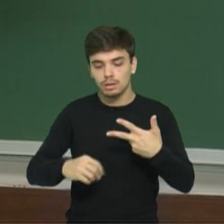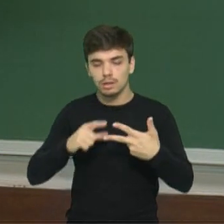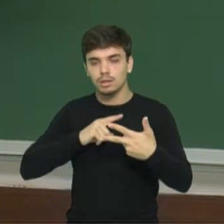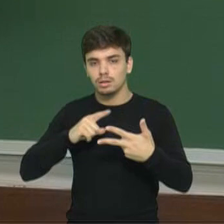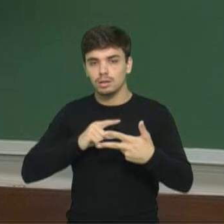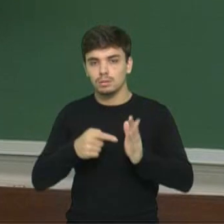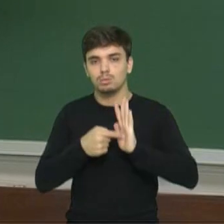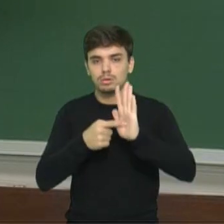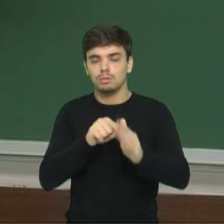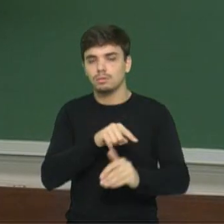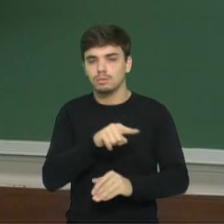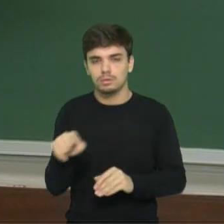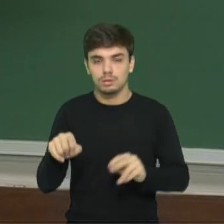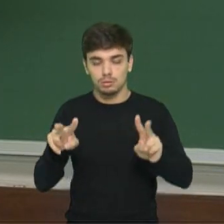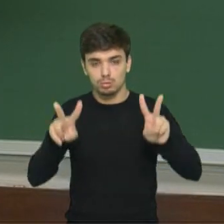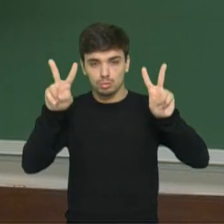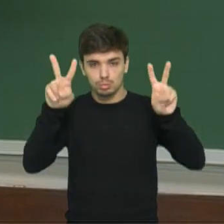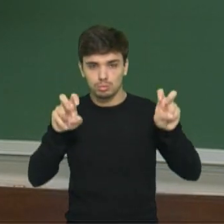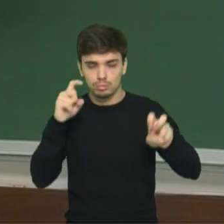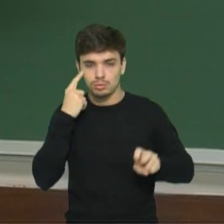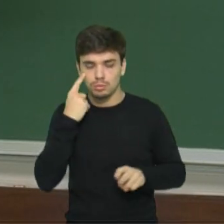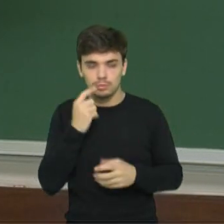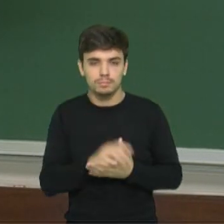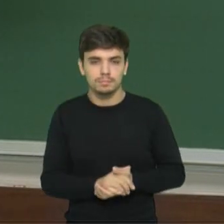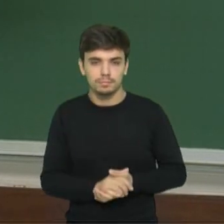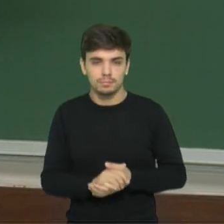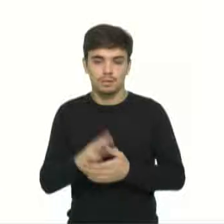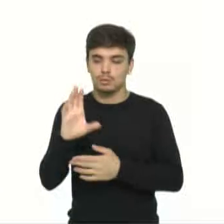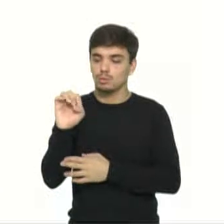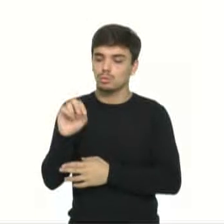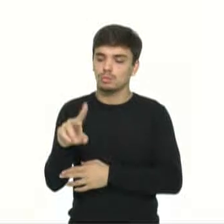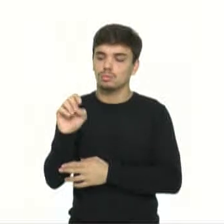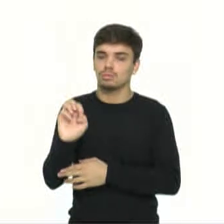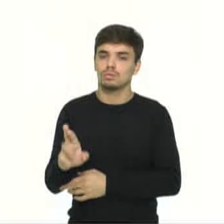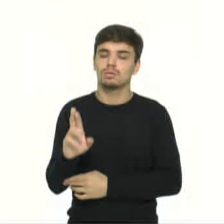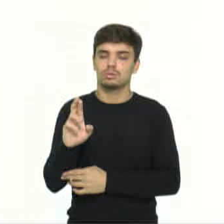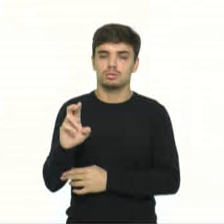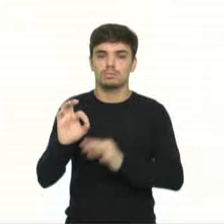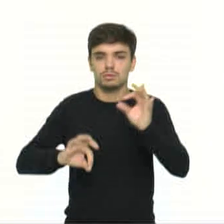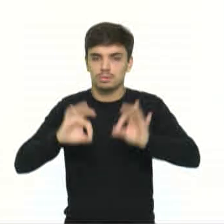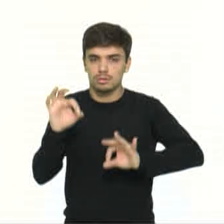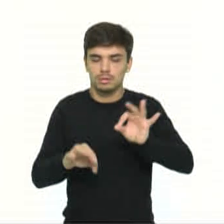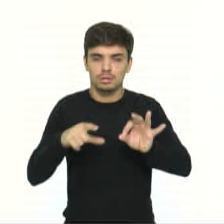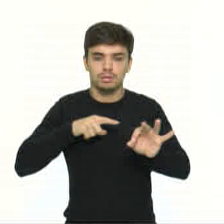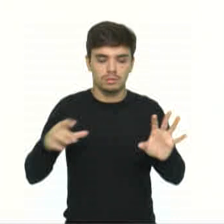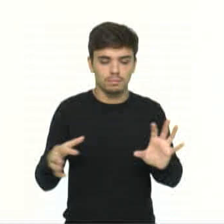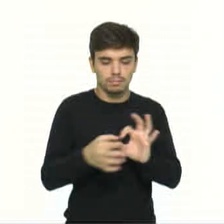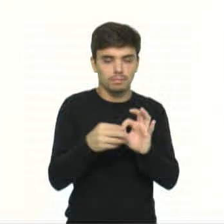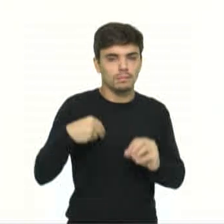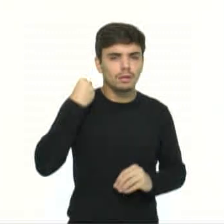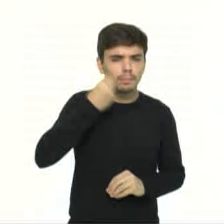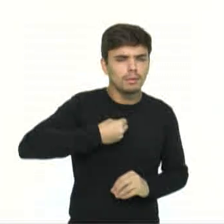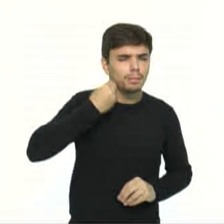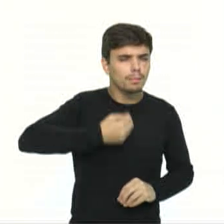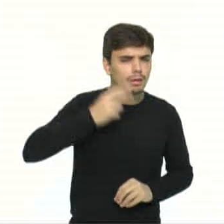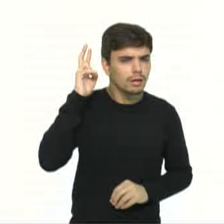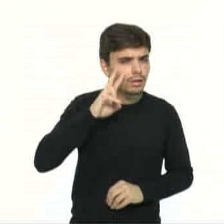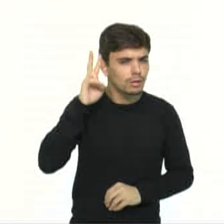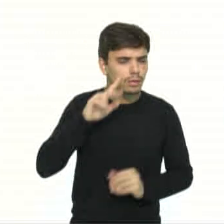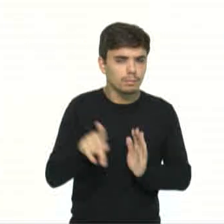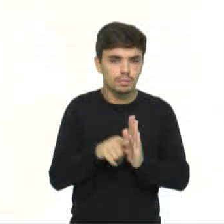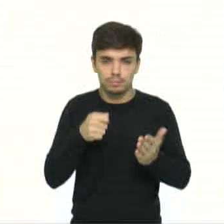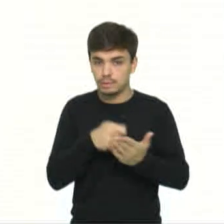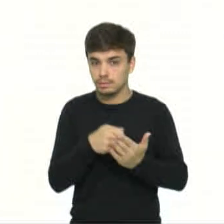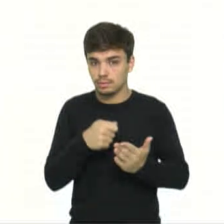uma questão do Enem falando sobre a Operação Condor, né? A Operação Condor está vinculada às experiências históricas das